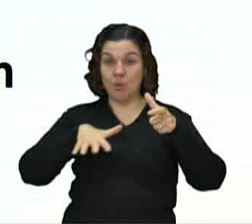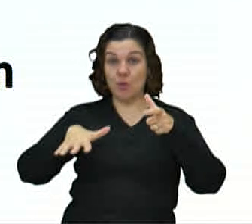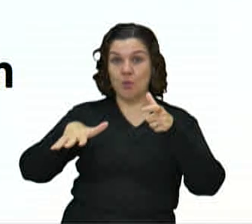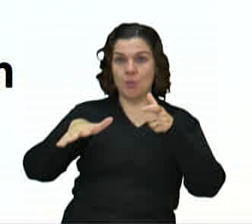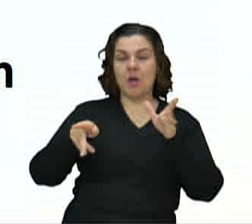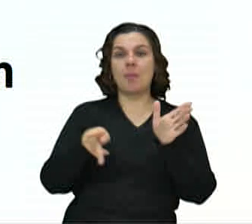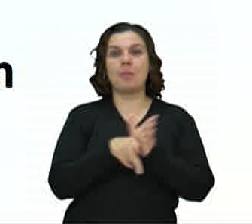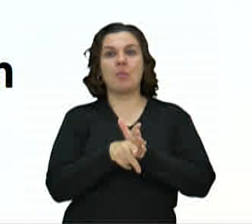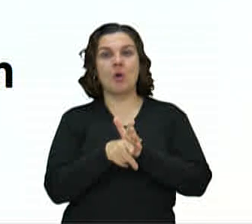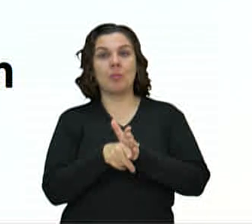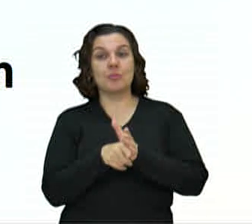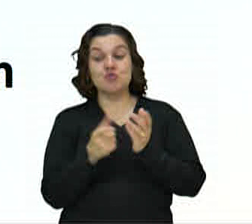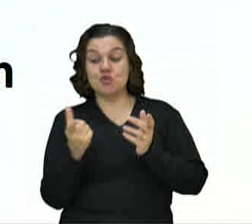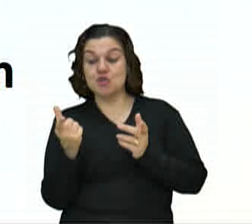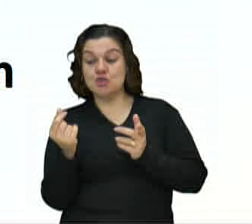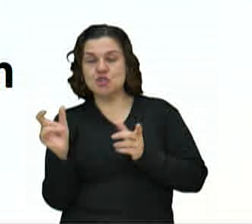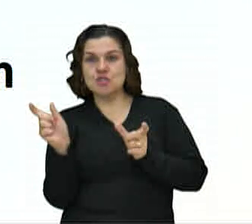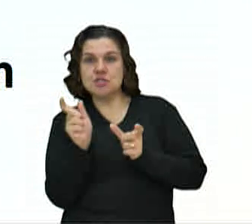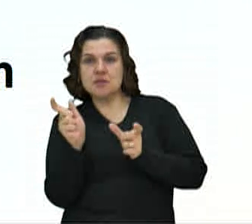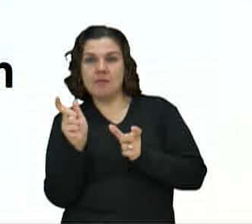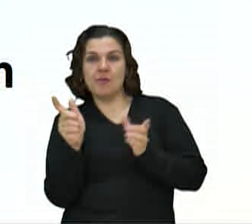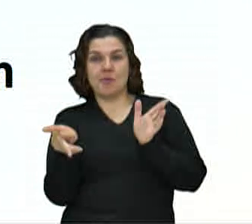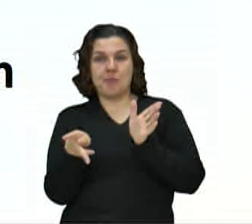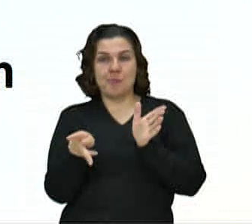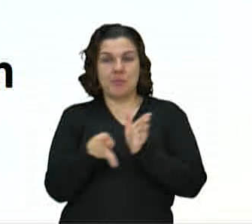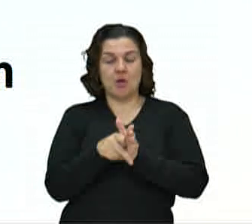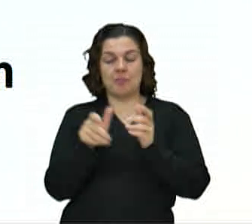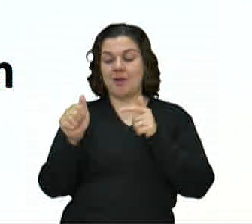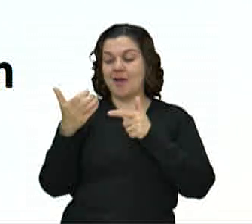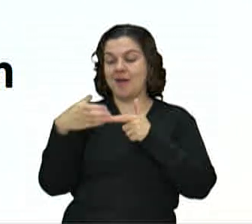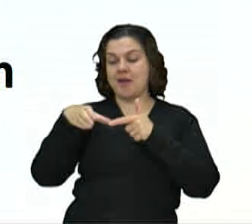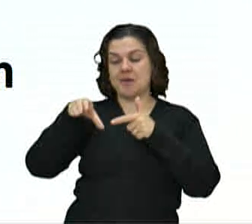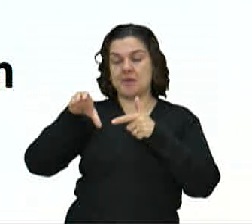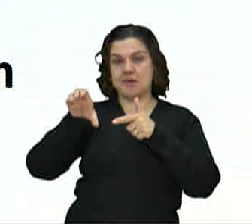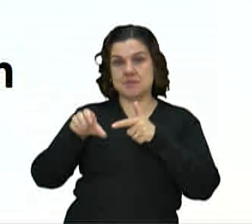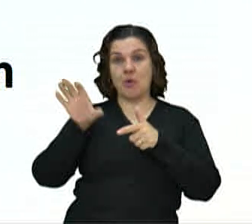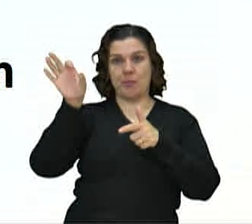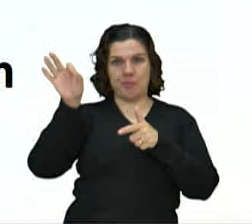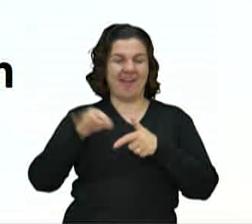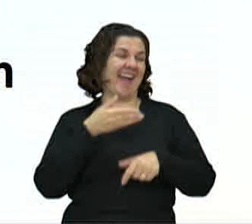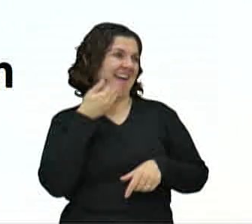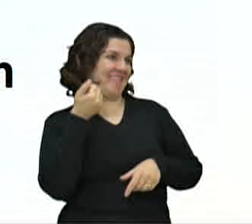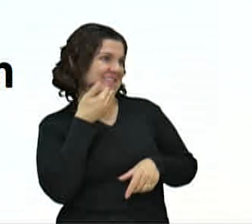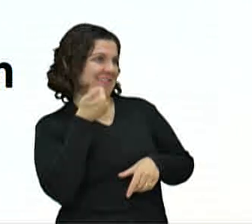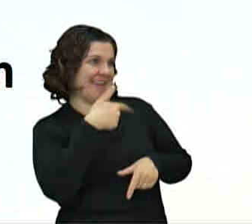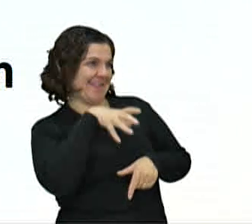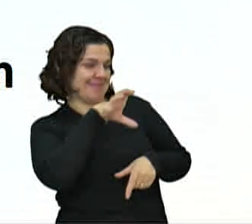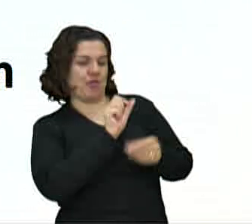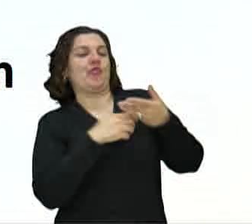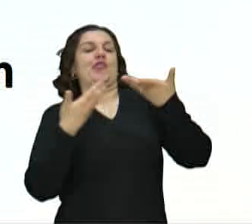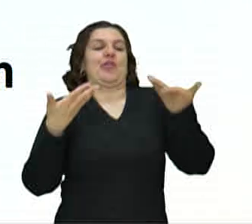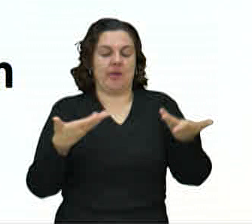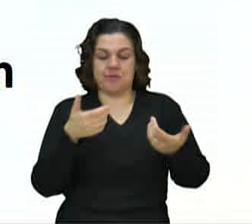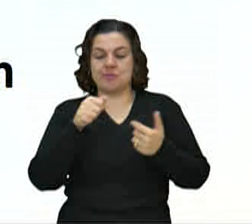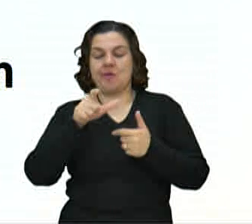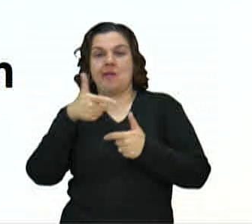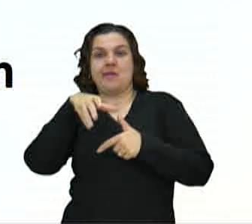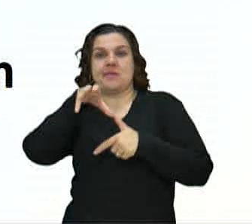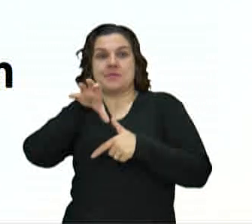ações de empresas. E o que é uma ação? Tipo, ah, facilitou muito, negociação. E o que é uma